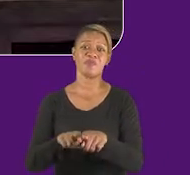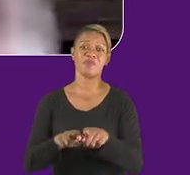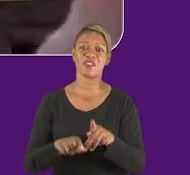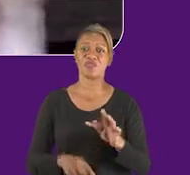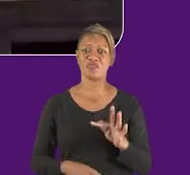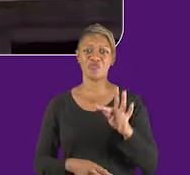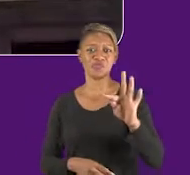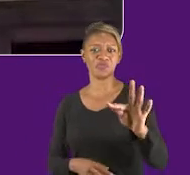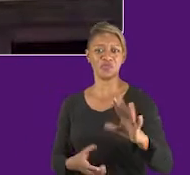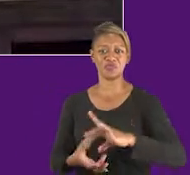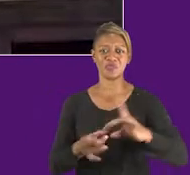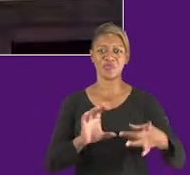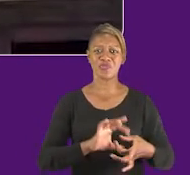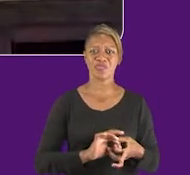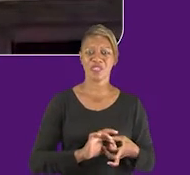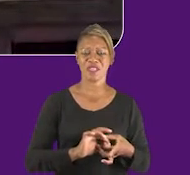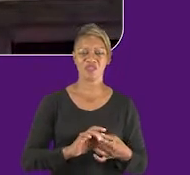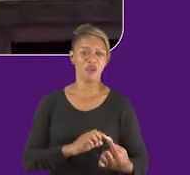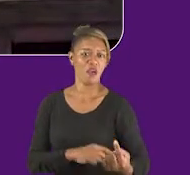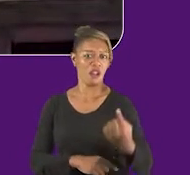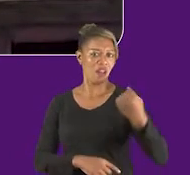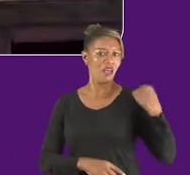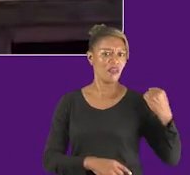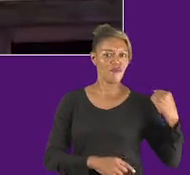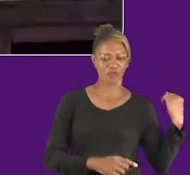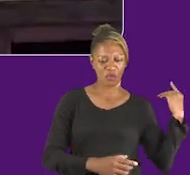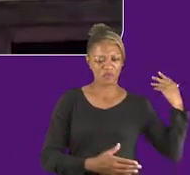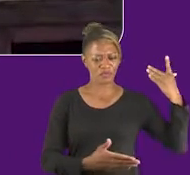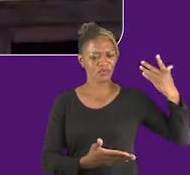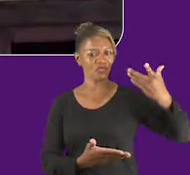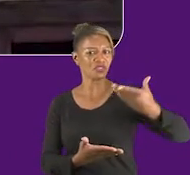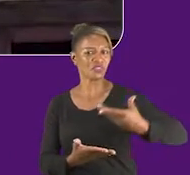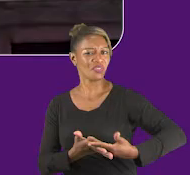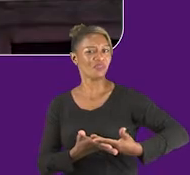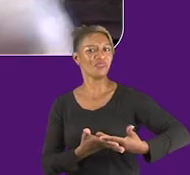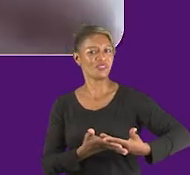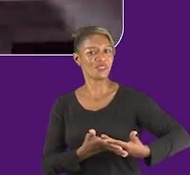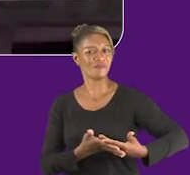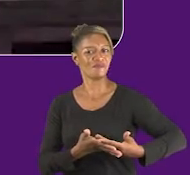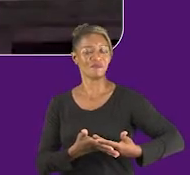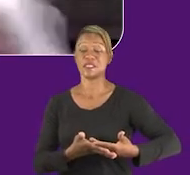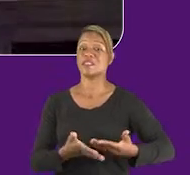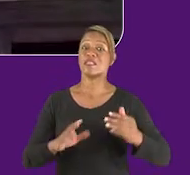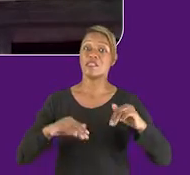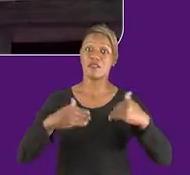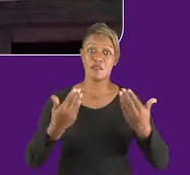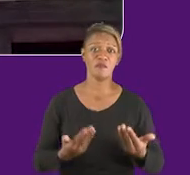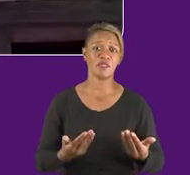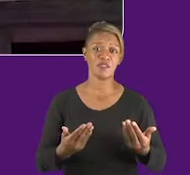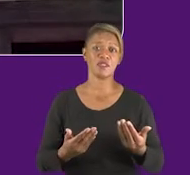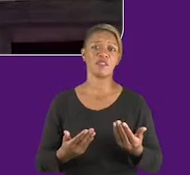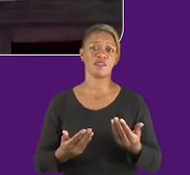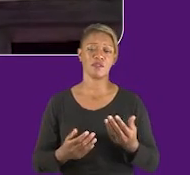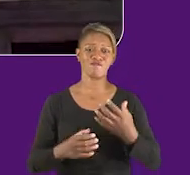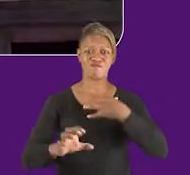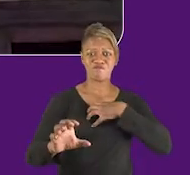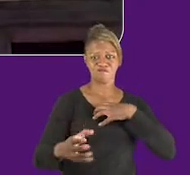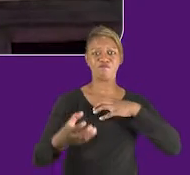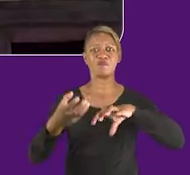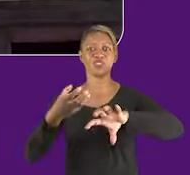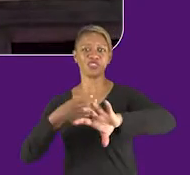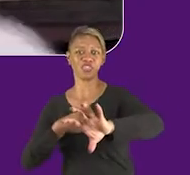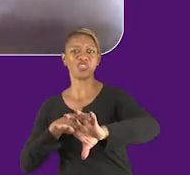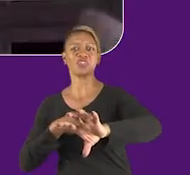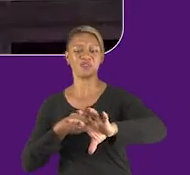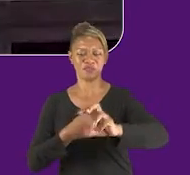anos contexto o contexto de mundo atual o quanto nós vamos importamos com outro nós Jesus importamos com a natureza